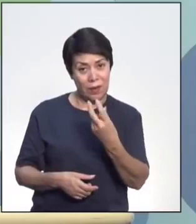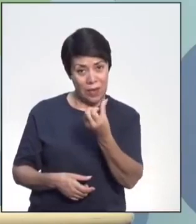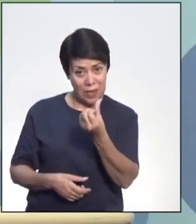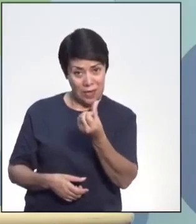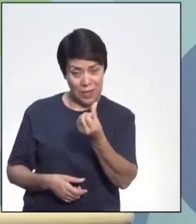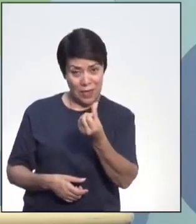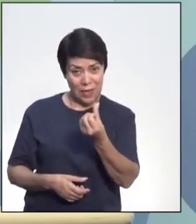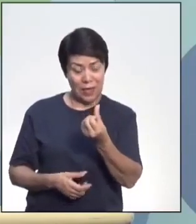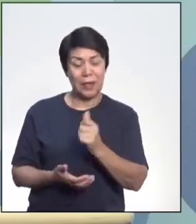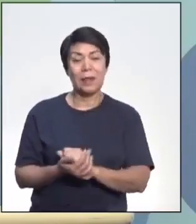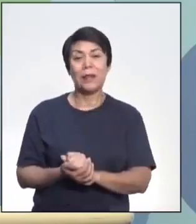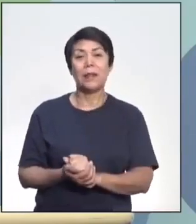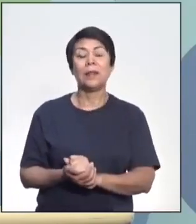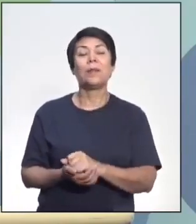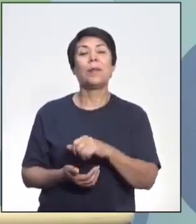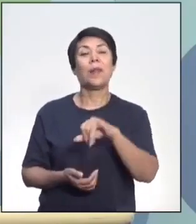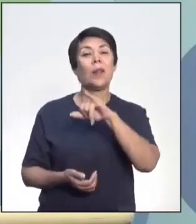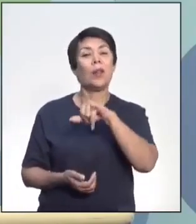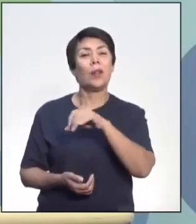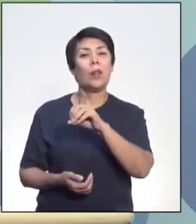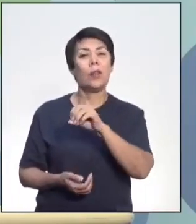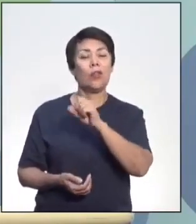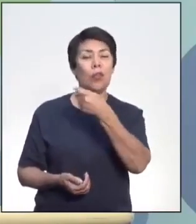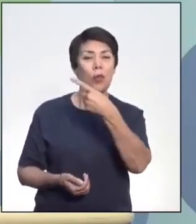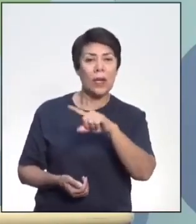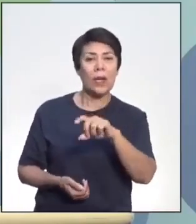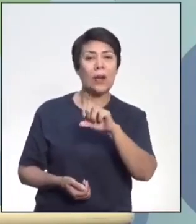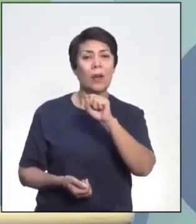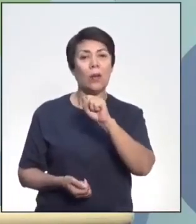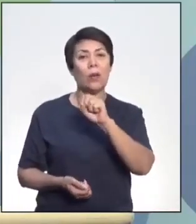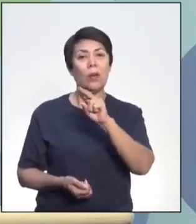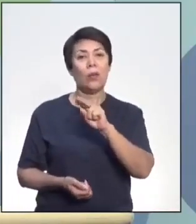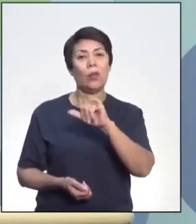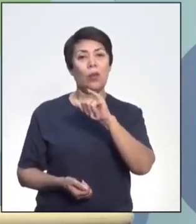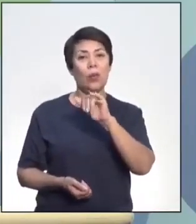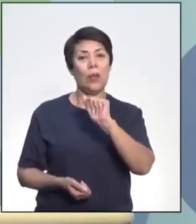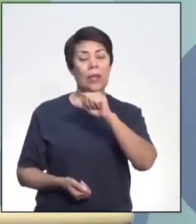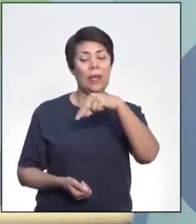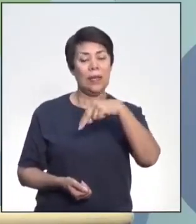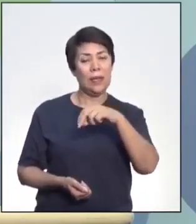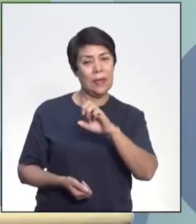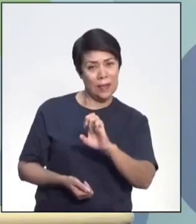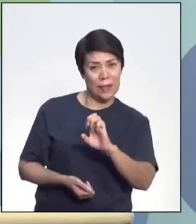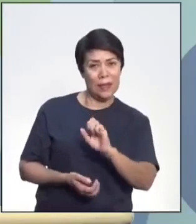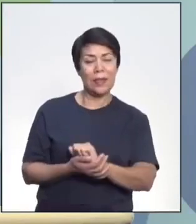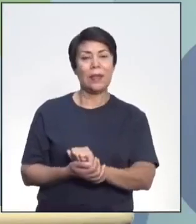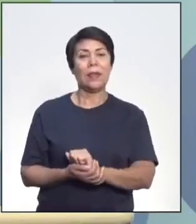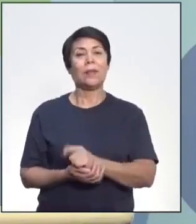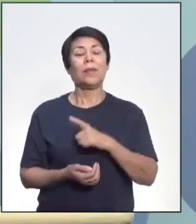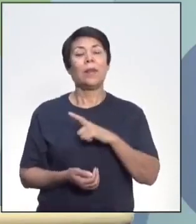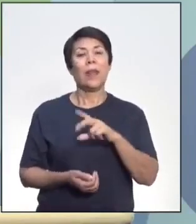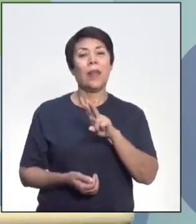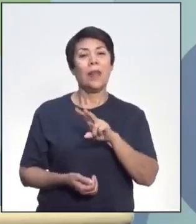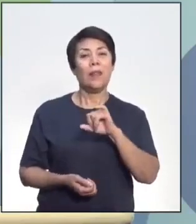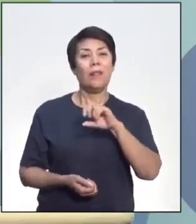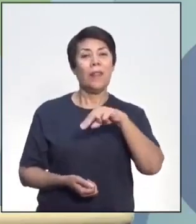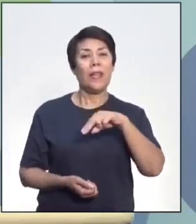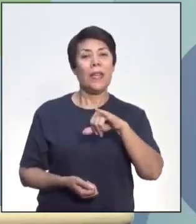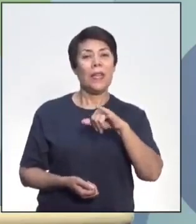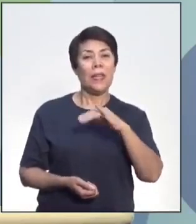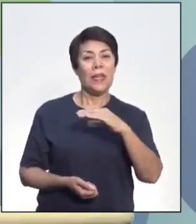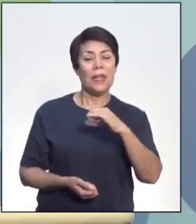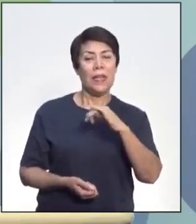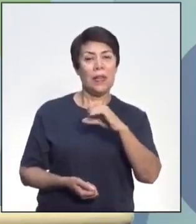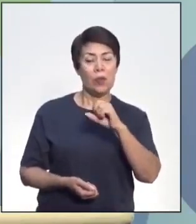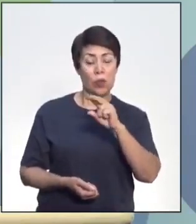como a Letícia, o João, a Suiane, nós temos o Vinícius, o Marcos,